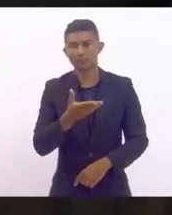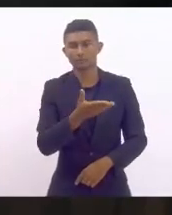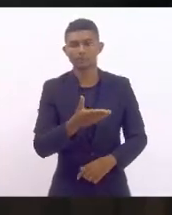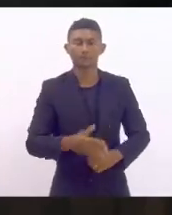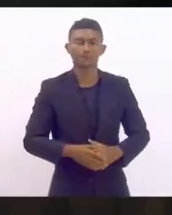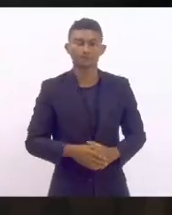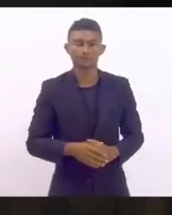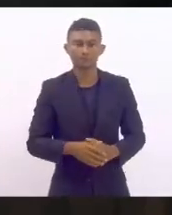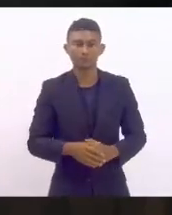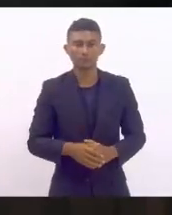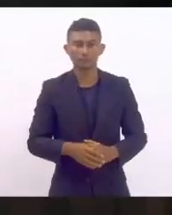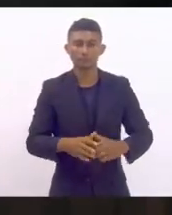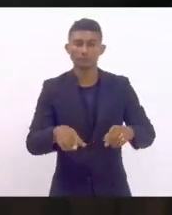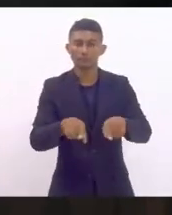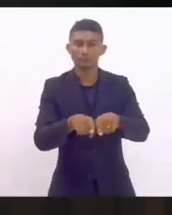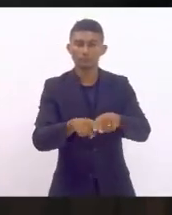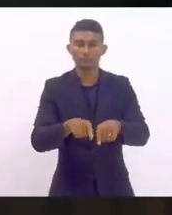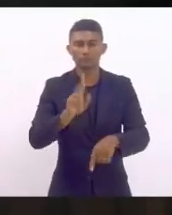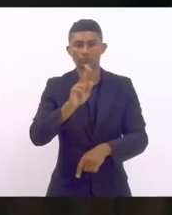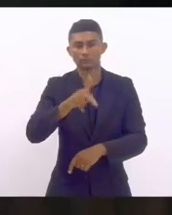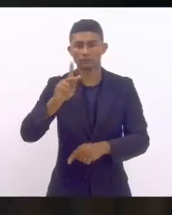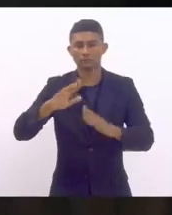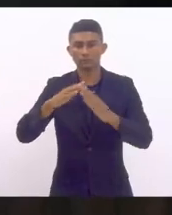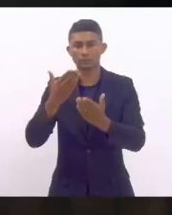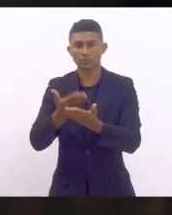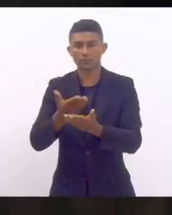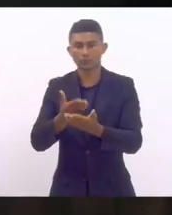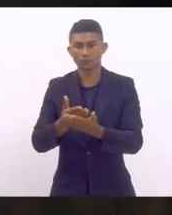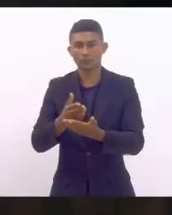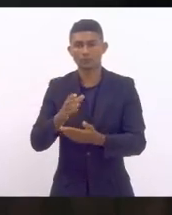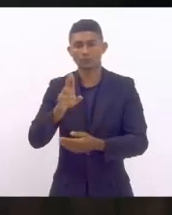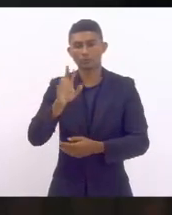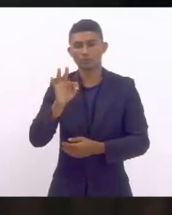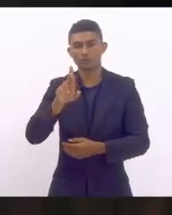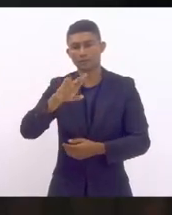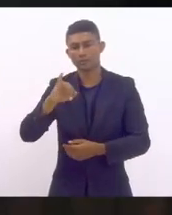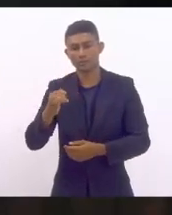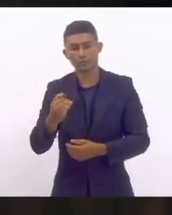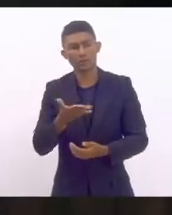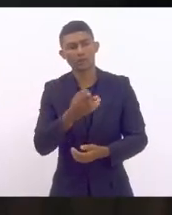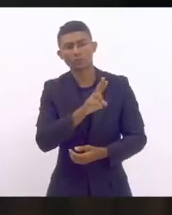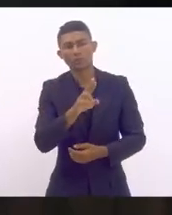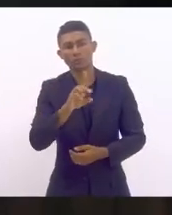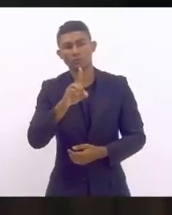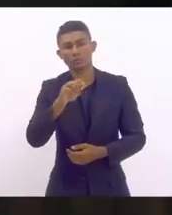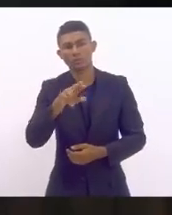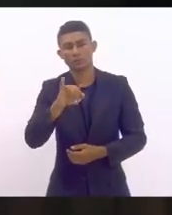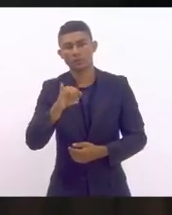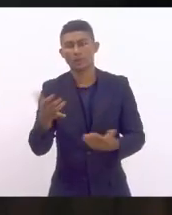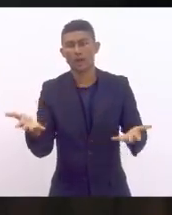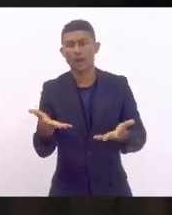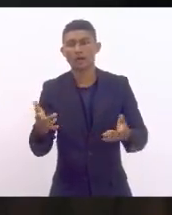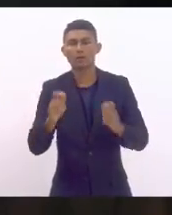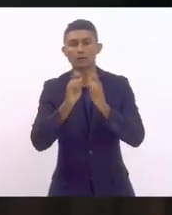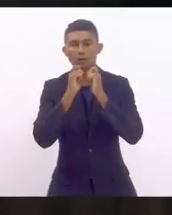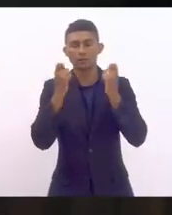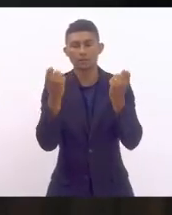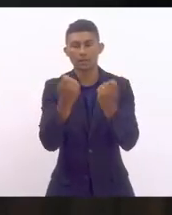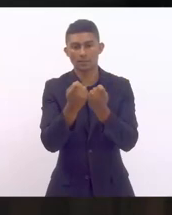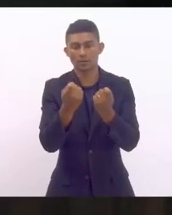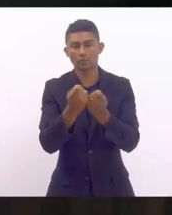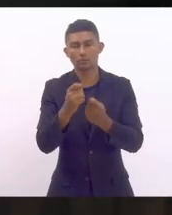e também a professora da escola de comunicação da UFRJ Dani Balbi vamos ouvir agora Associação dos docentes